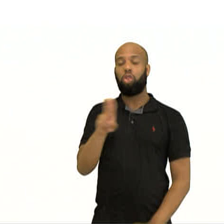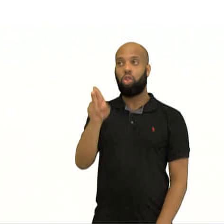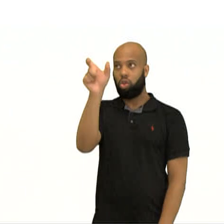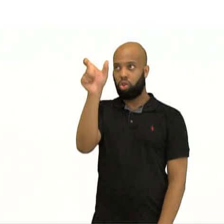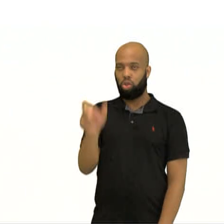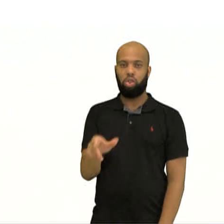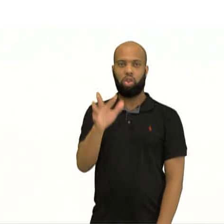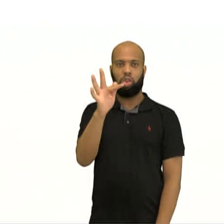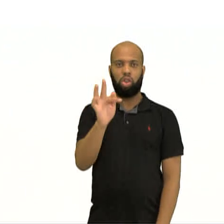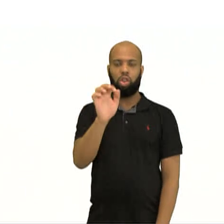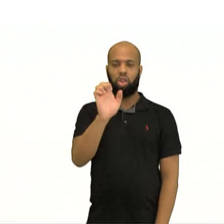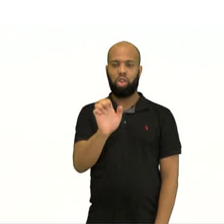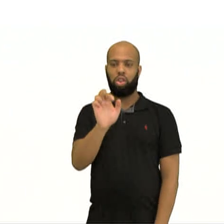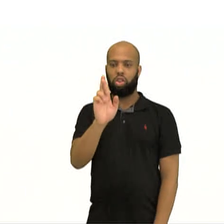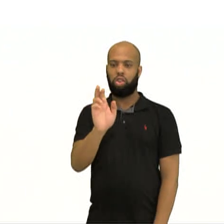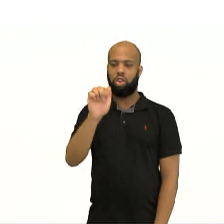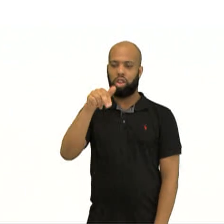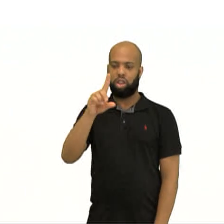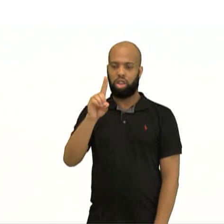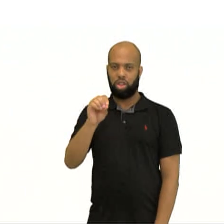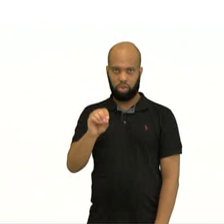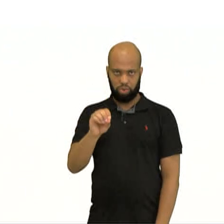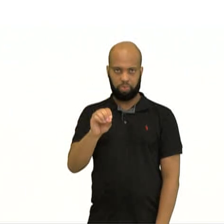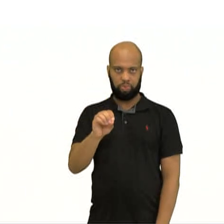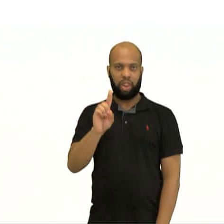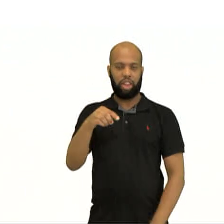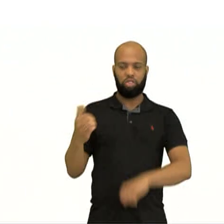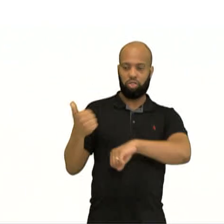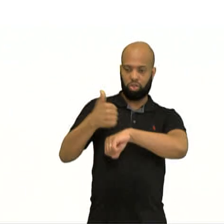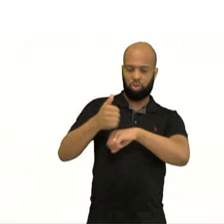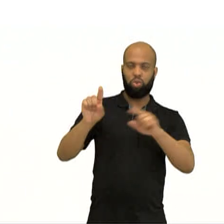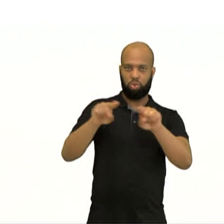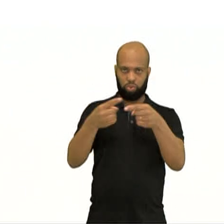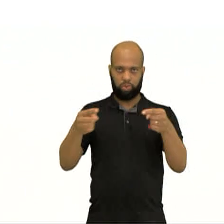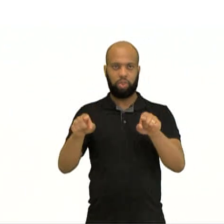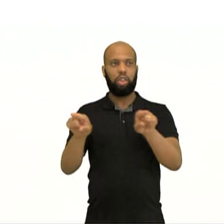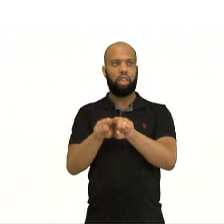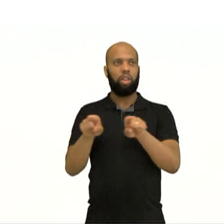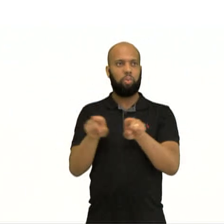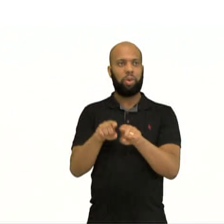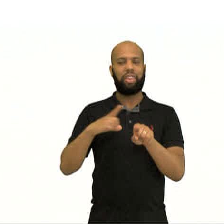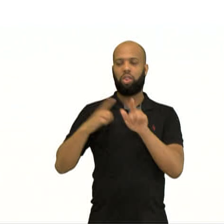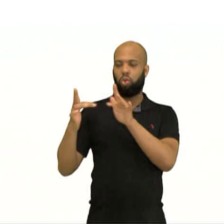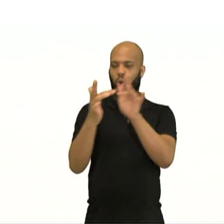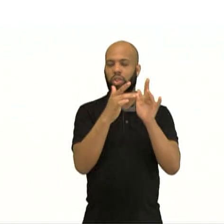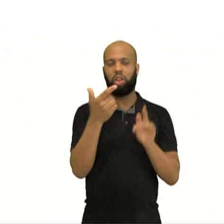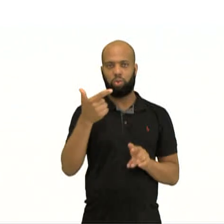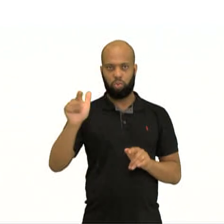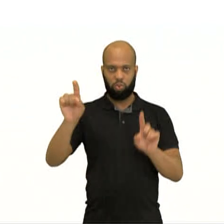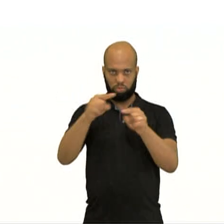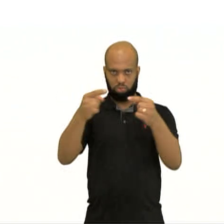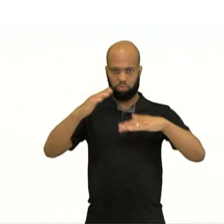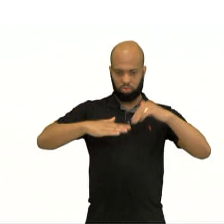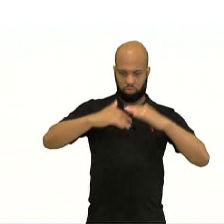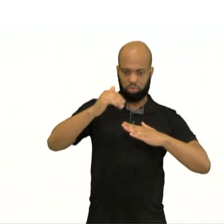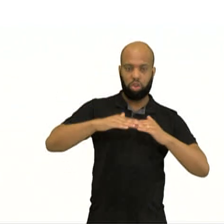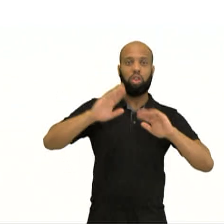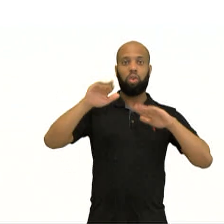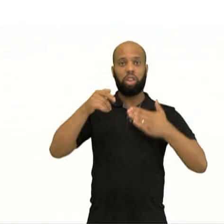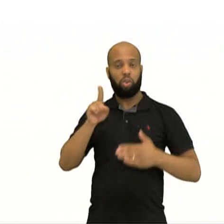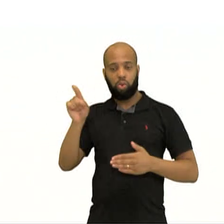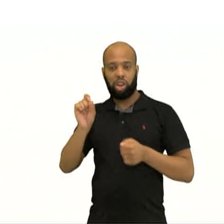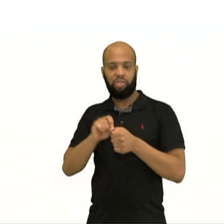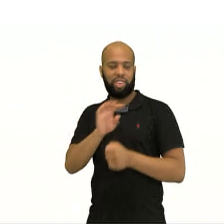o diretor do grupo, e também de seu contato com o músico Estênio Mendes, o Barbatuques deu origem a diferentes técnicas